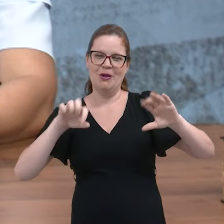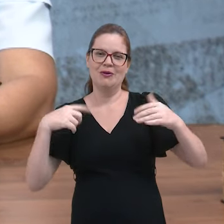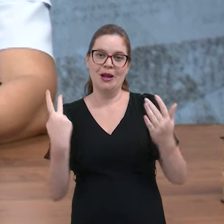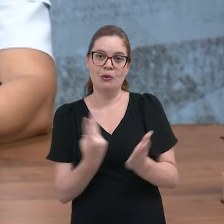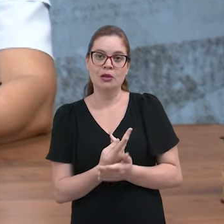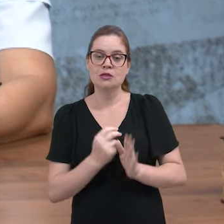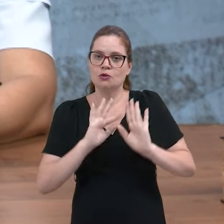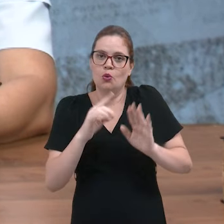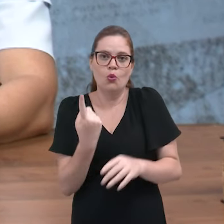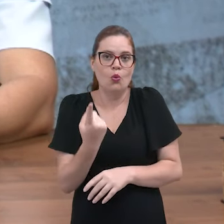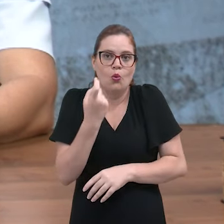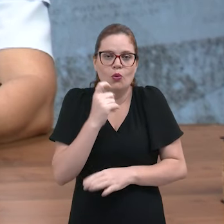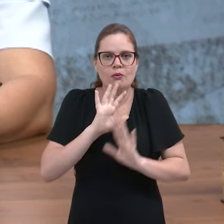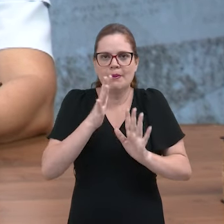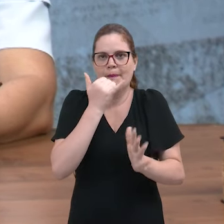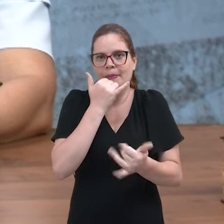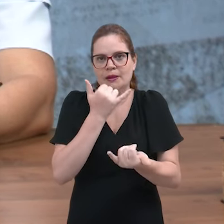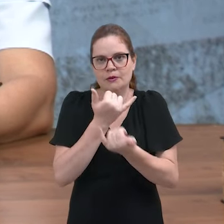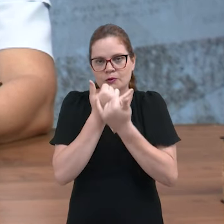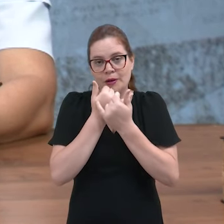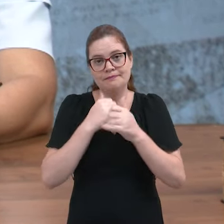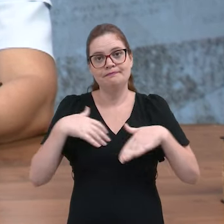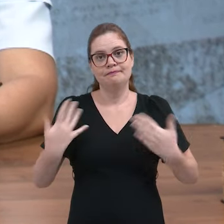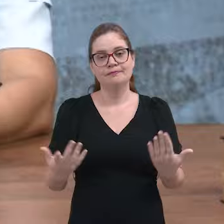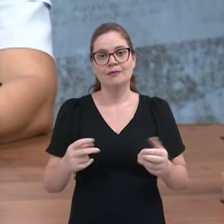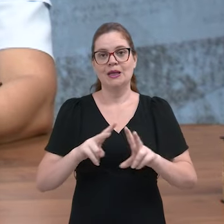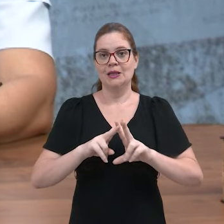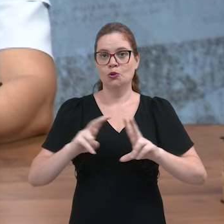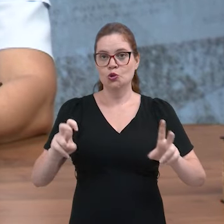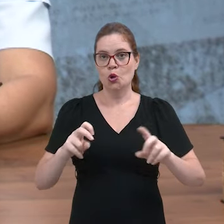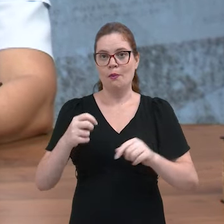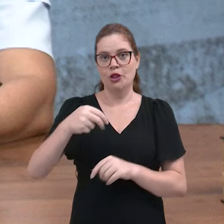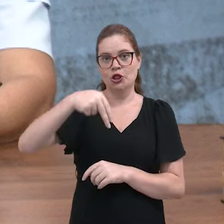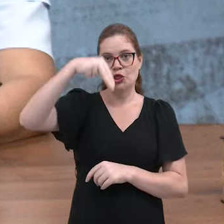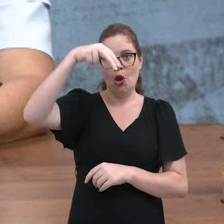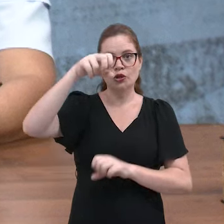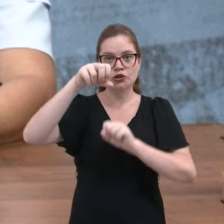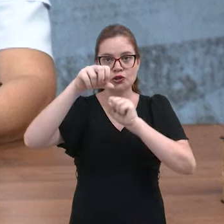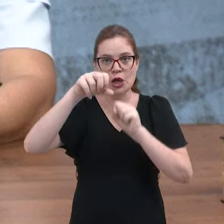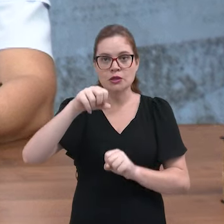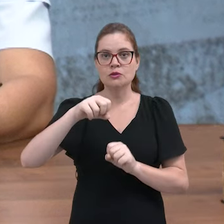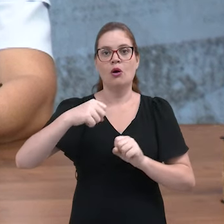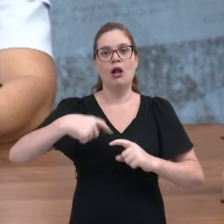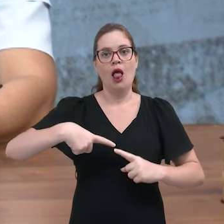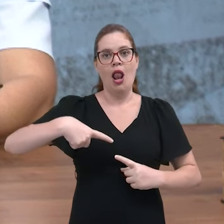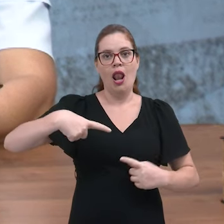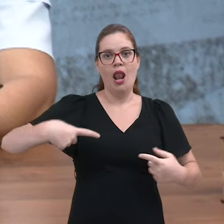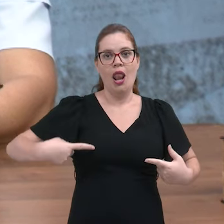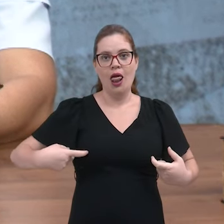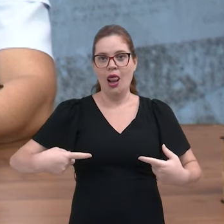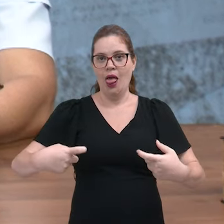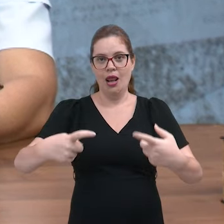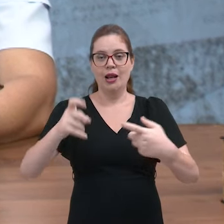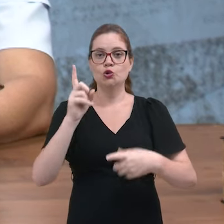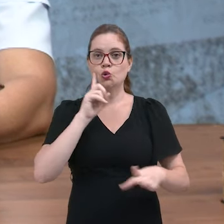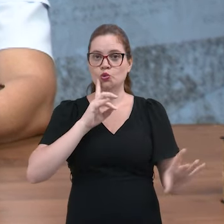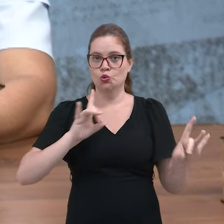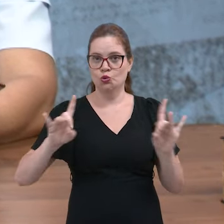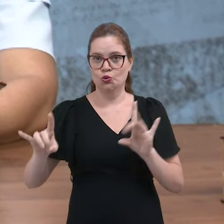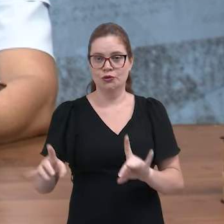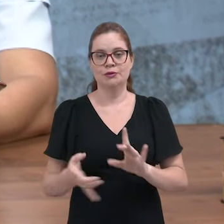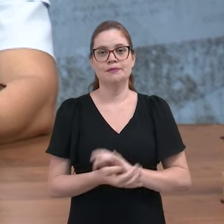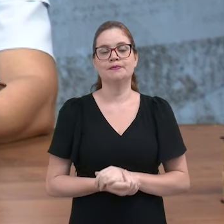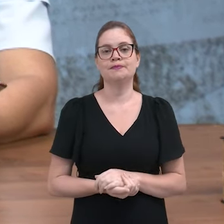entre Roboão e Jeroboão todos os dias da sua vida. Quanto aos